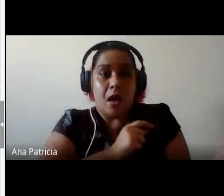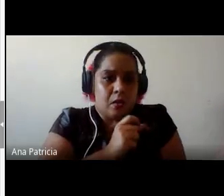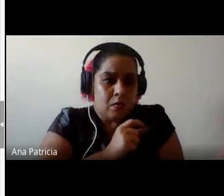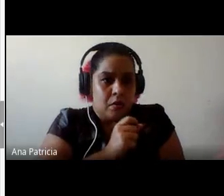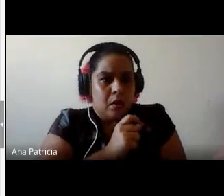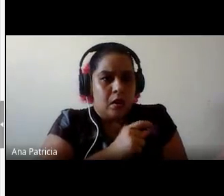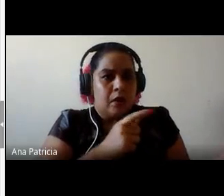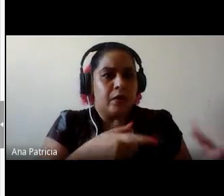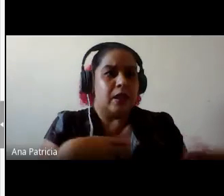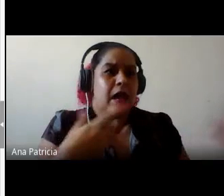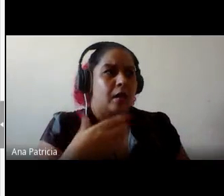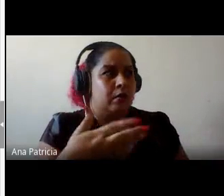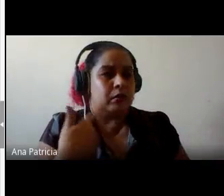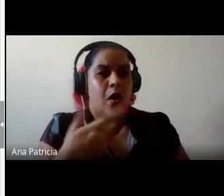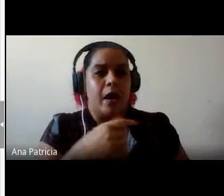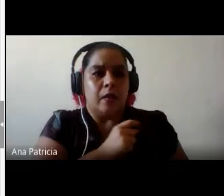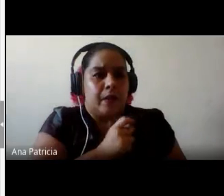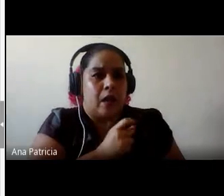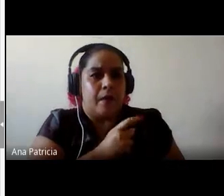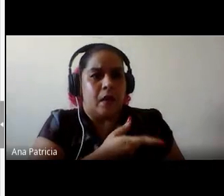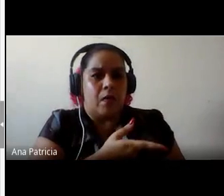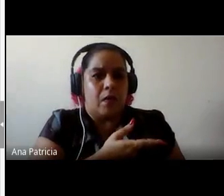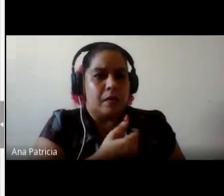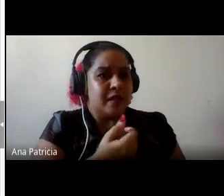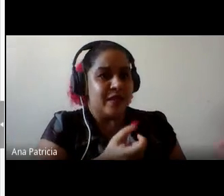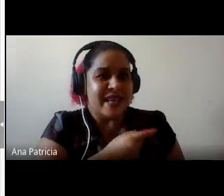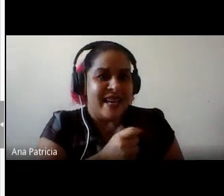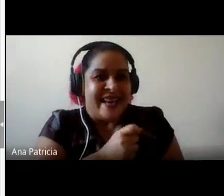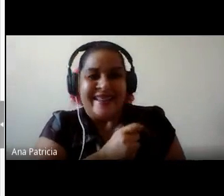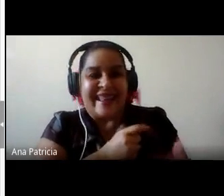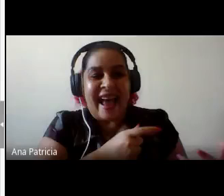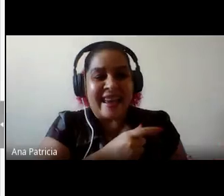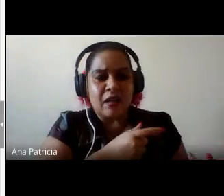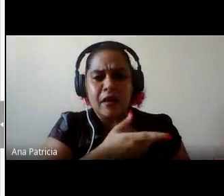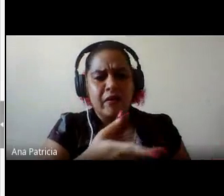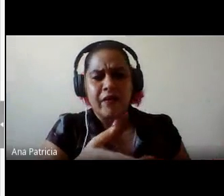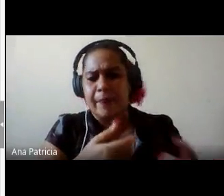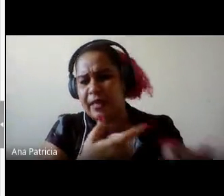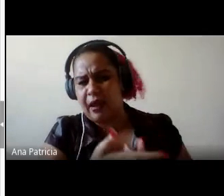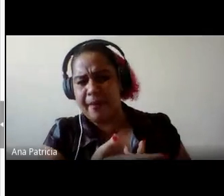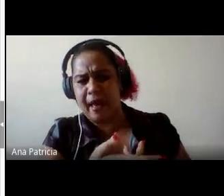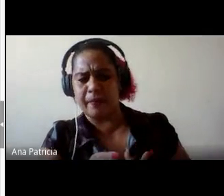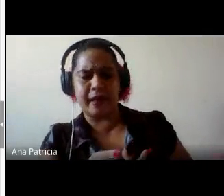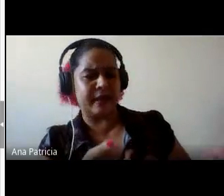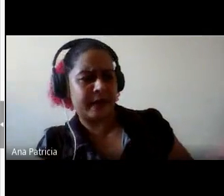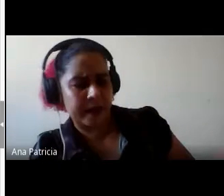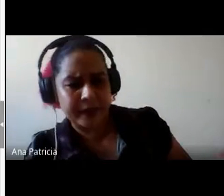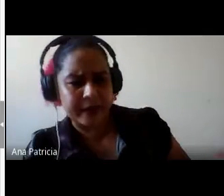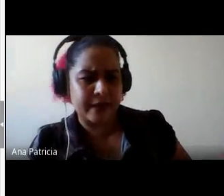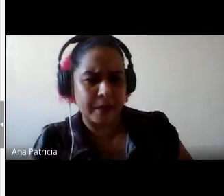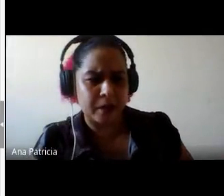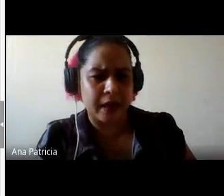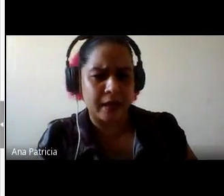de medo, que você está correndo porque está com medo de alguma coisa, mas se você está rindo, ele não vai passar aquela piada, uma brincadeira. Está com